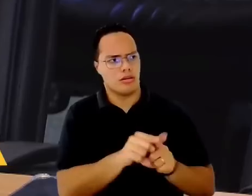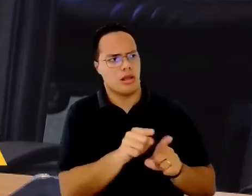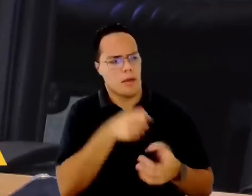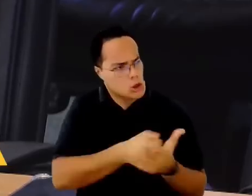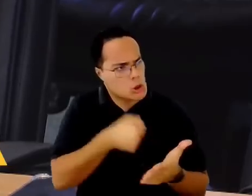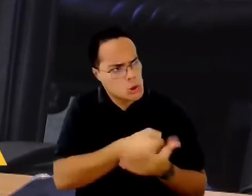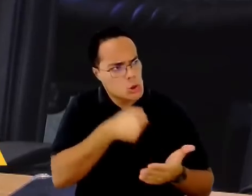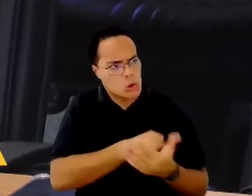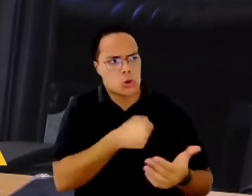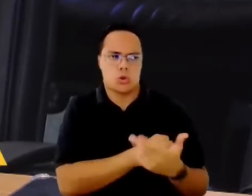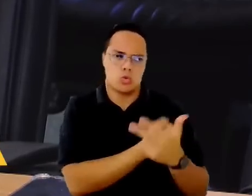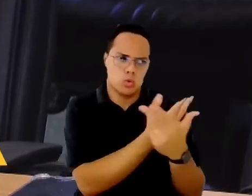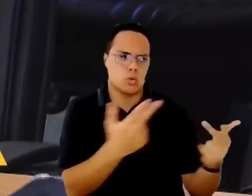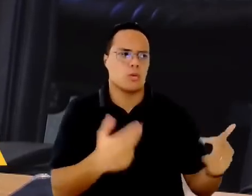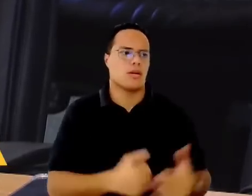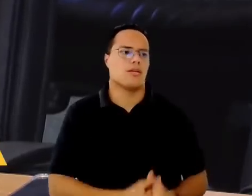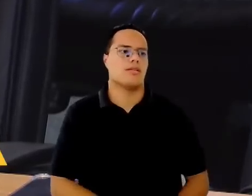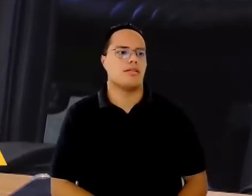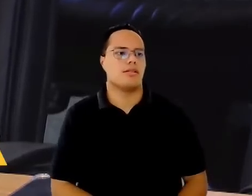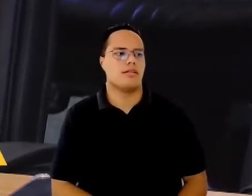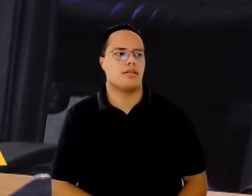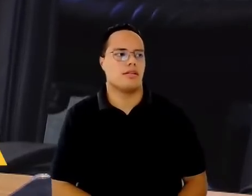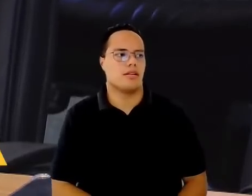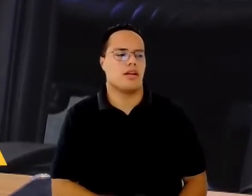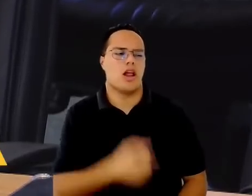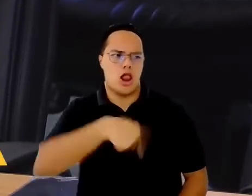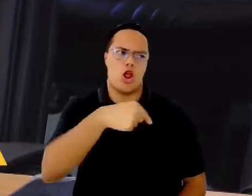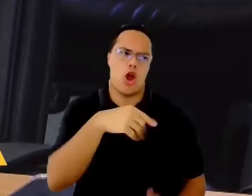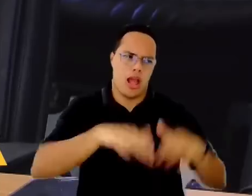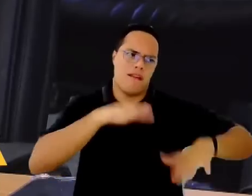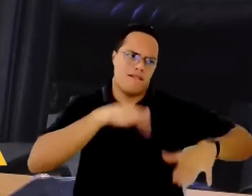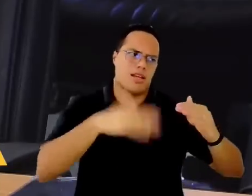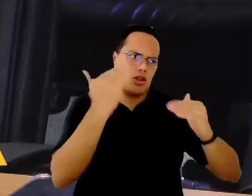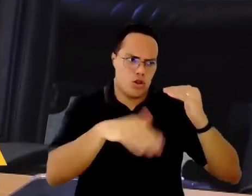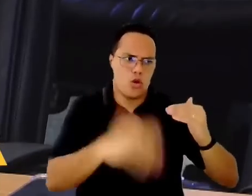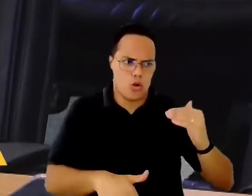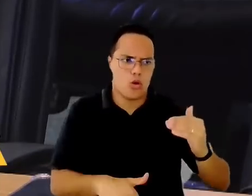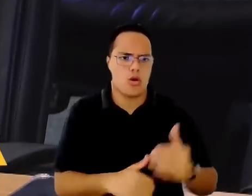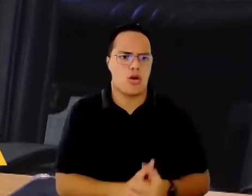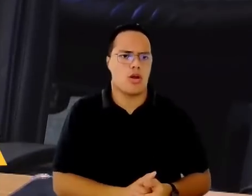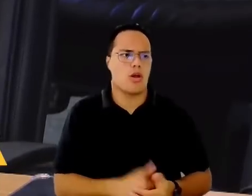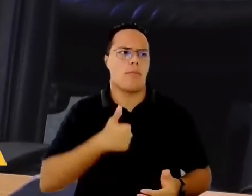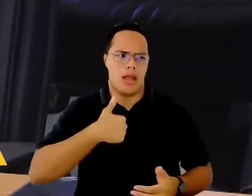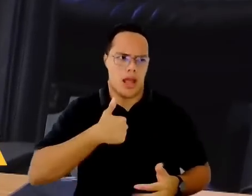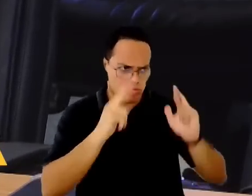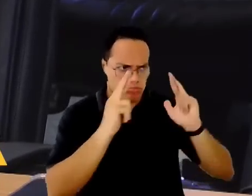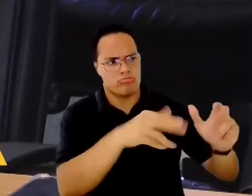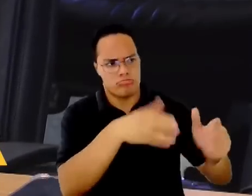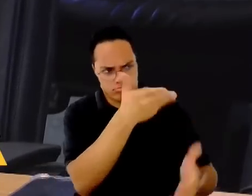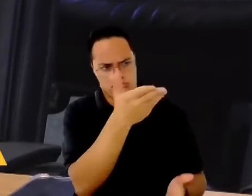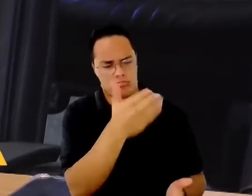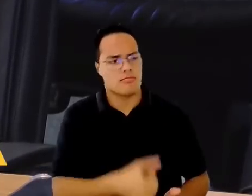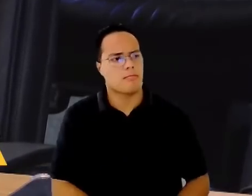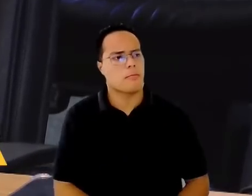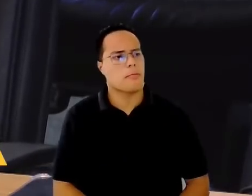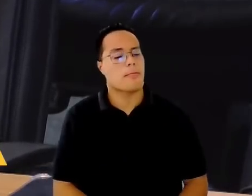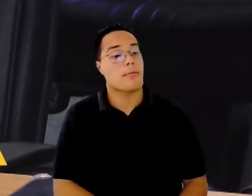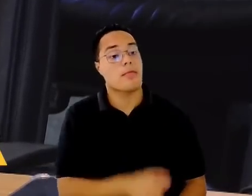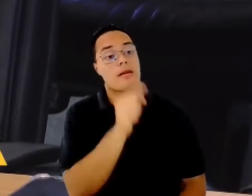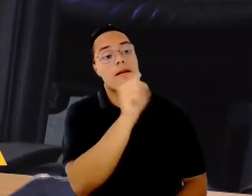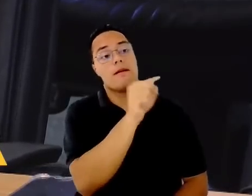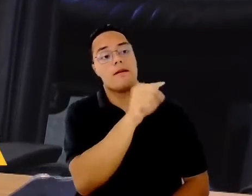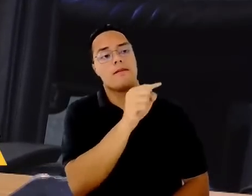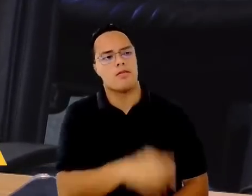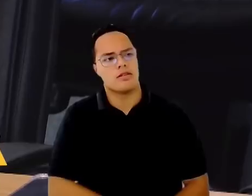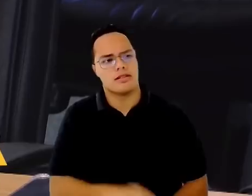e do qual o senhor sabe as nossas divergências mas tarde também sabe reconhece o meu respeito que o senhor procure até para a saúde